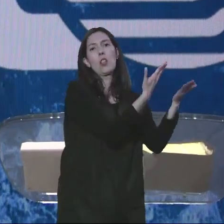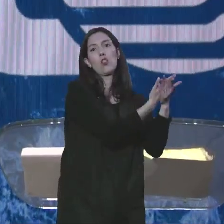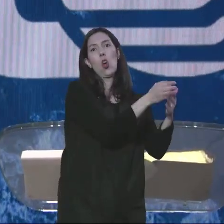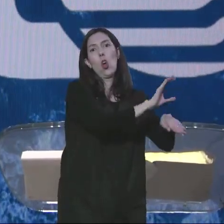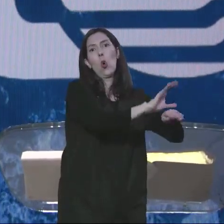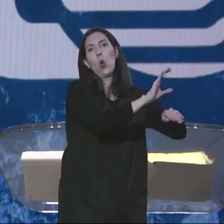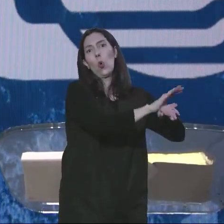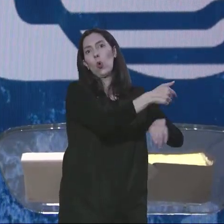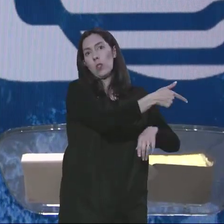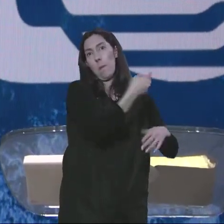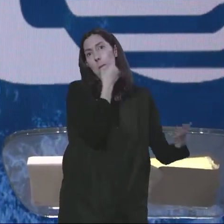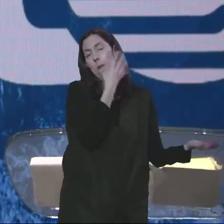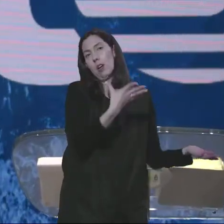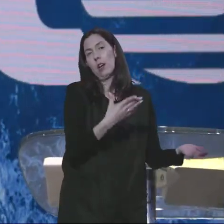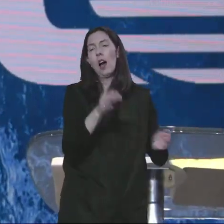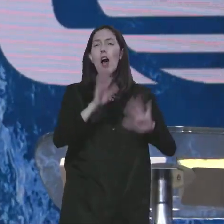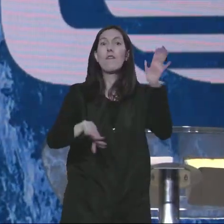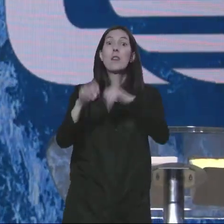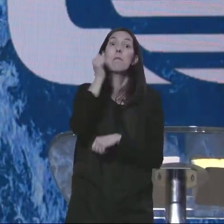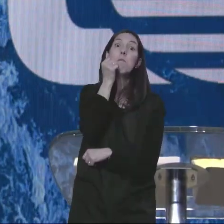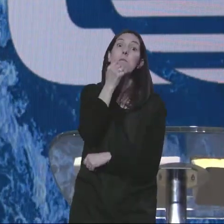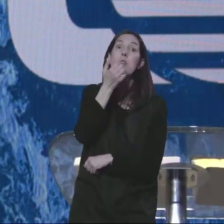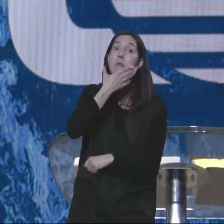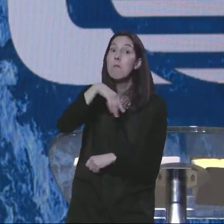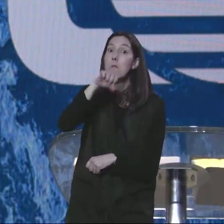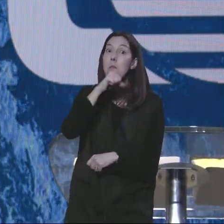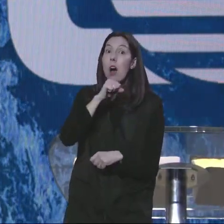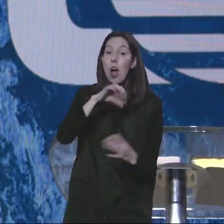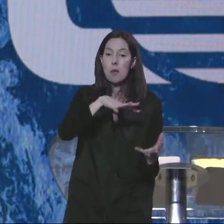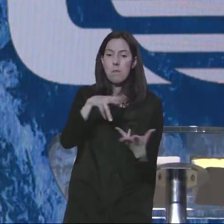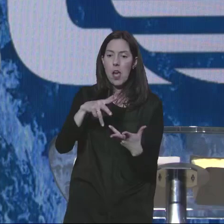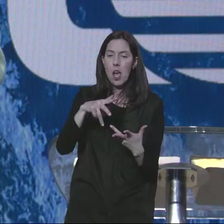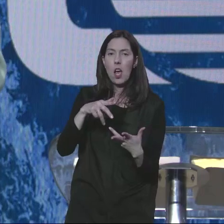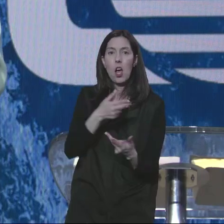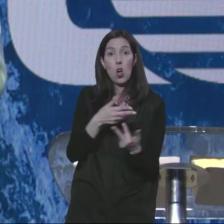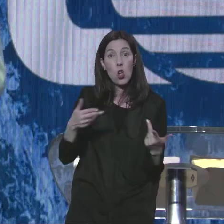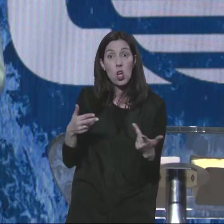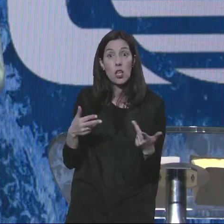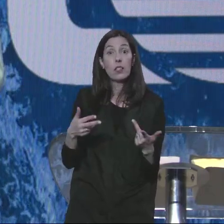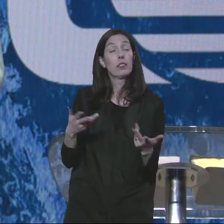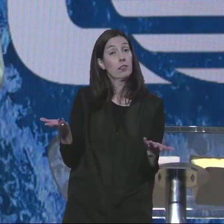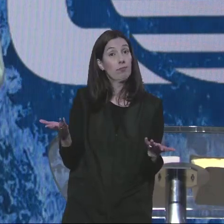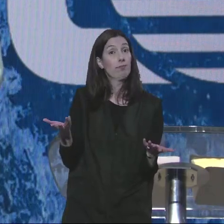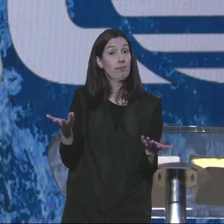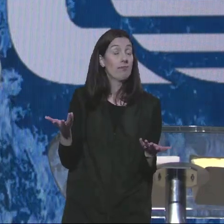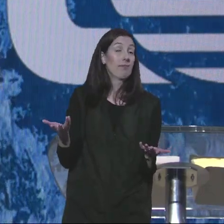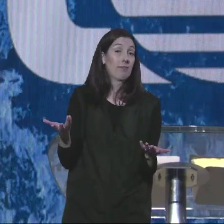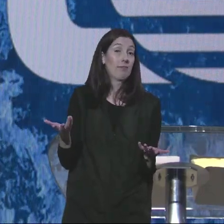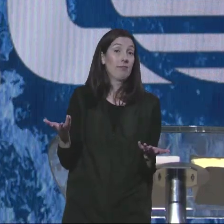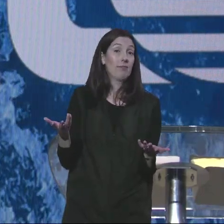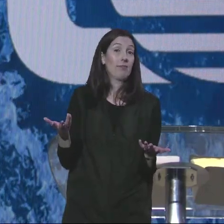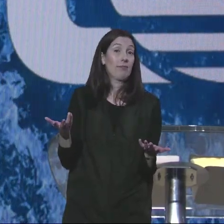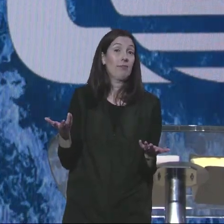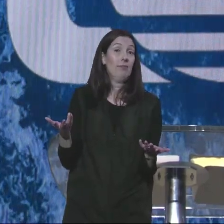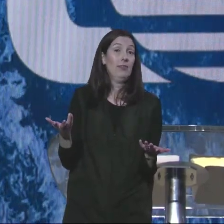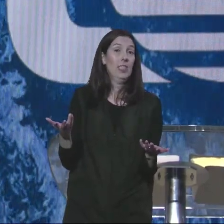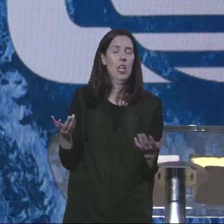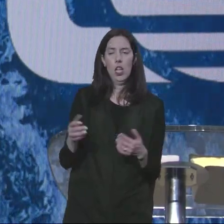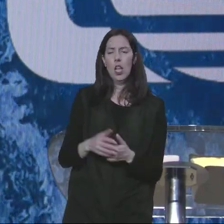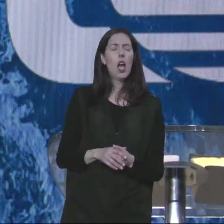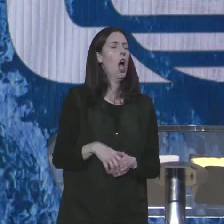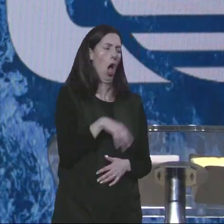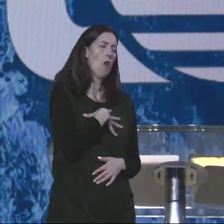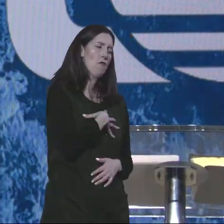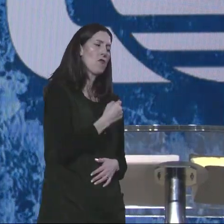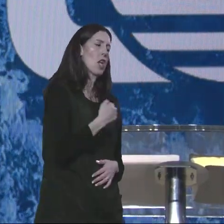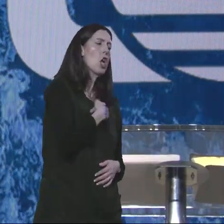O seu pai e sua mãe, às vezes, estão com os olhos nas coisas da terra, mesmo sendo crentes. Não, filho, eu te dei o bom e o